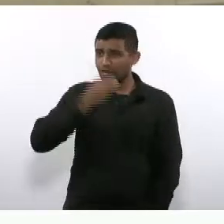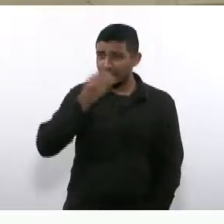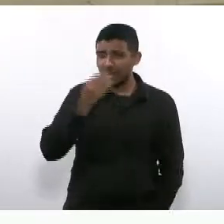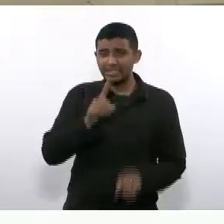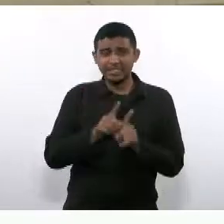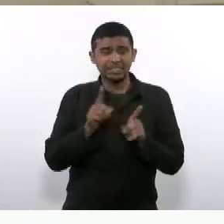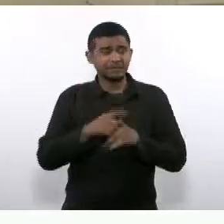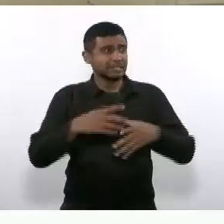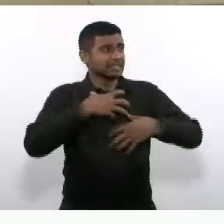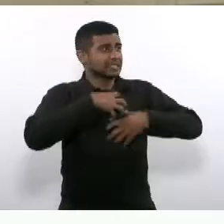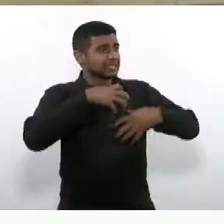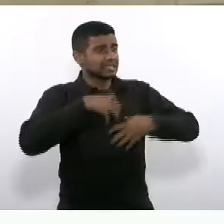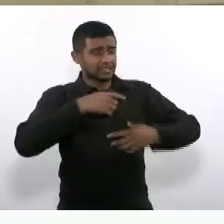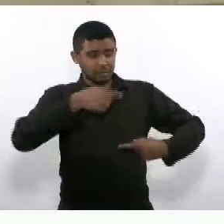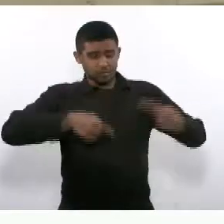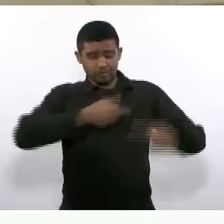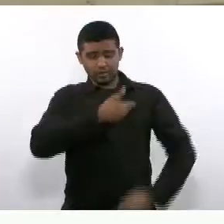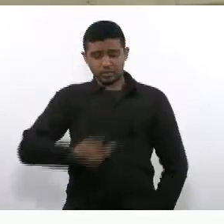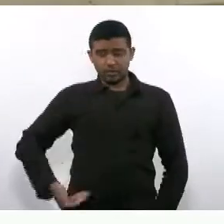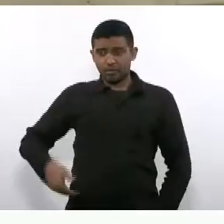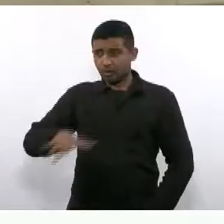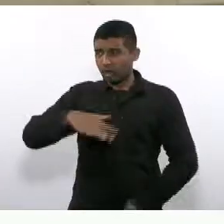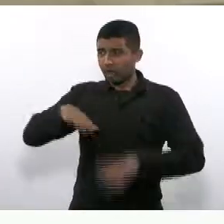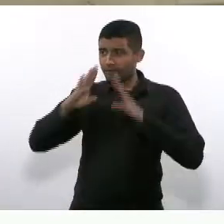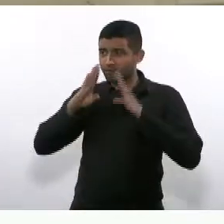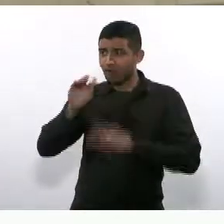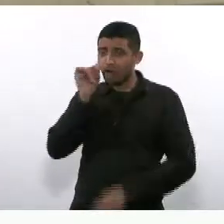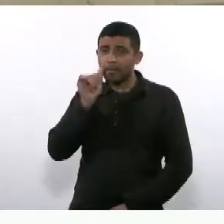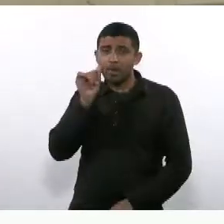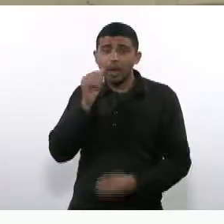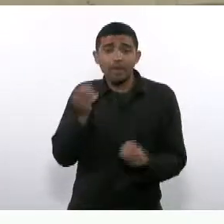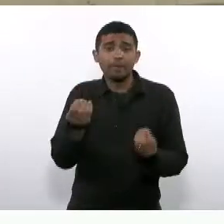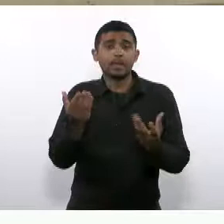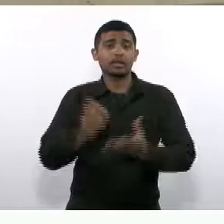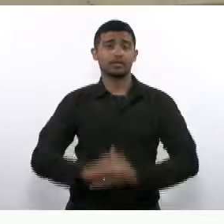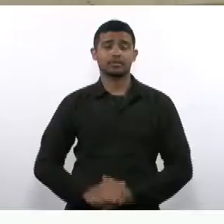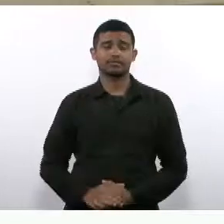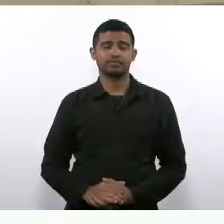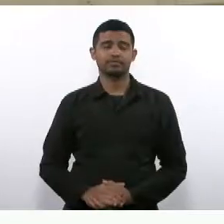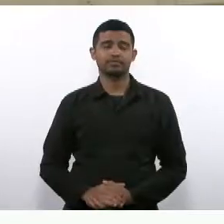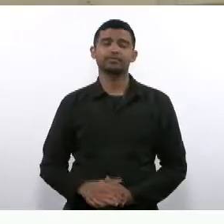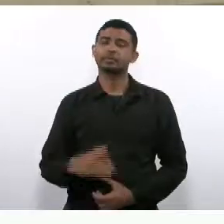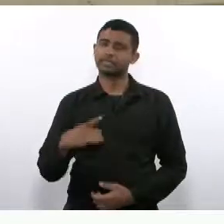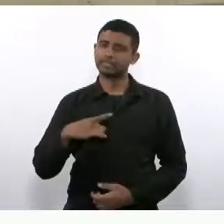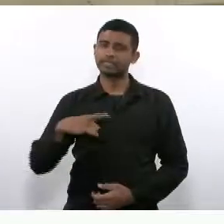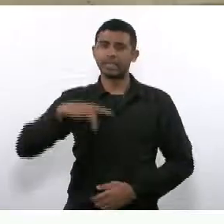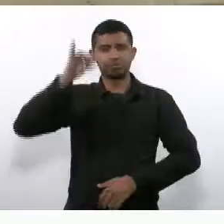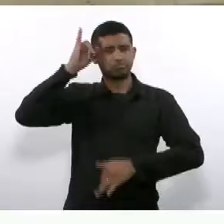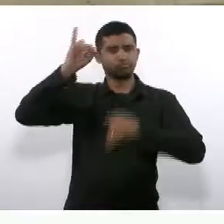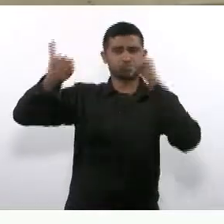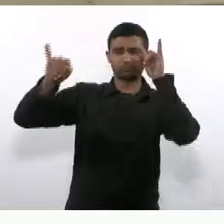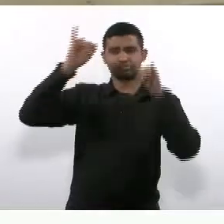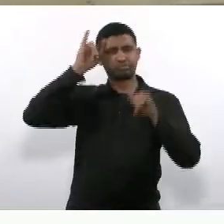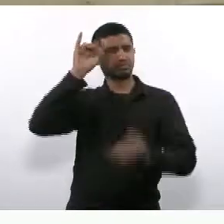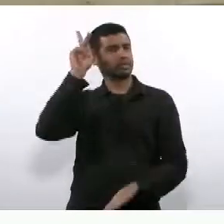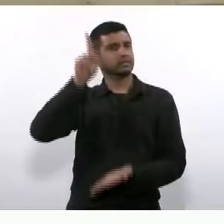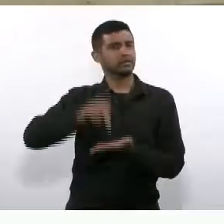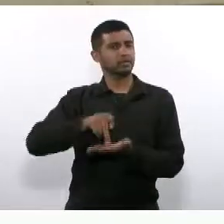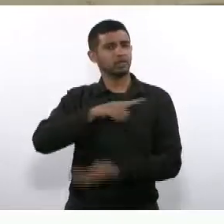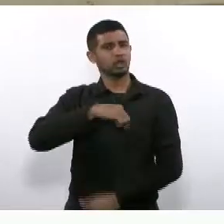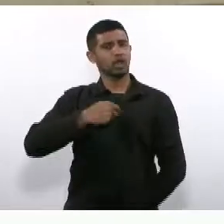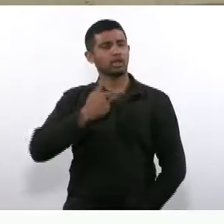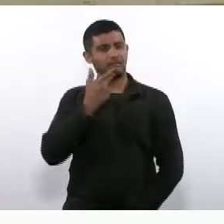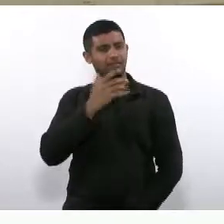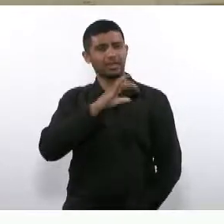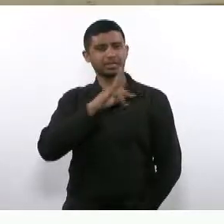próprias políticas públicas relacionadas às mulheres para que possam ter uma prevenção concreta, né? Quando a gente fala de CPI